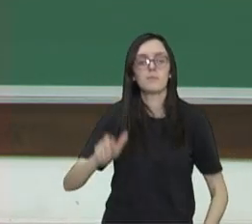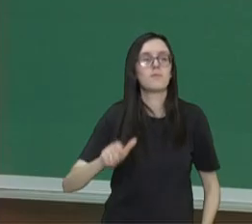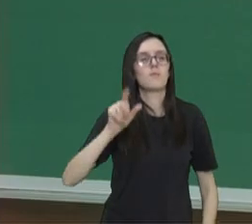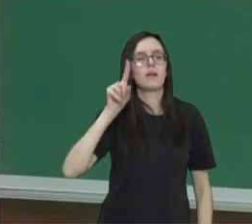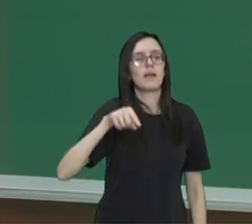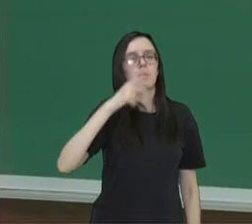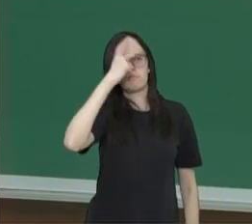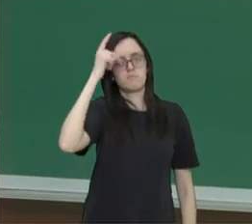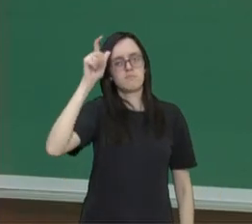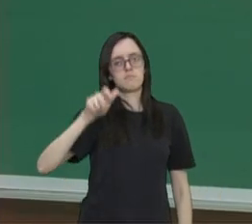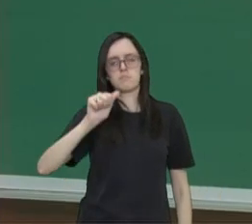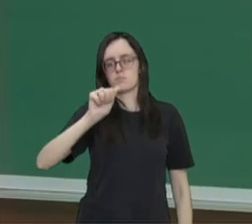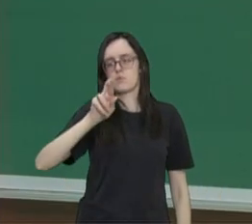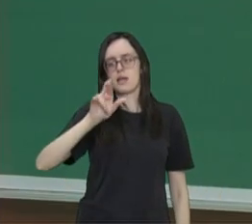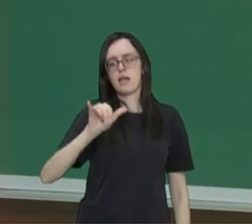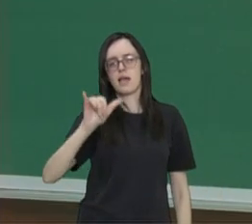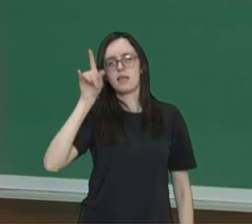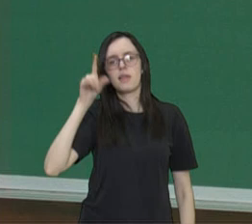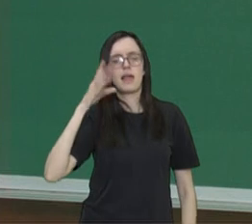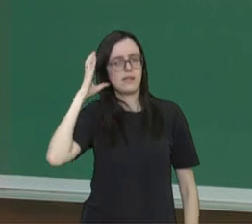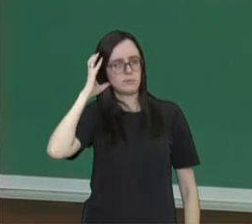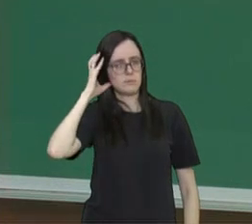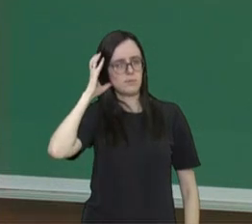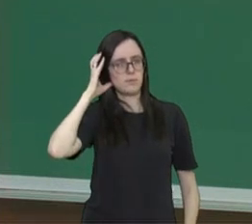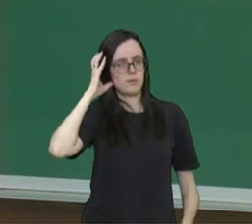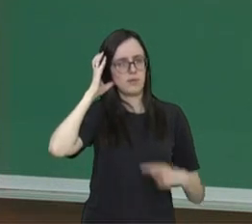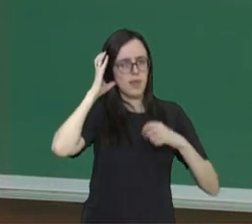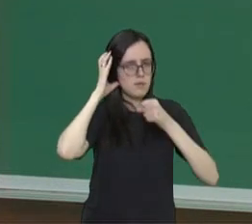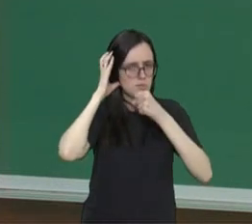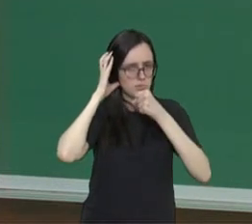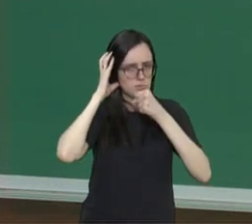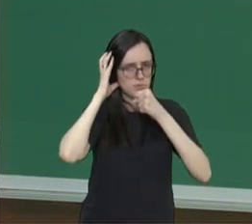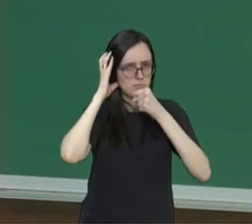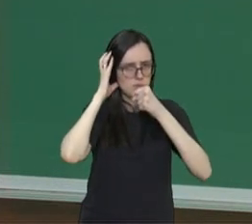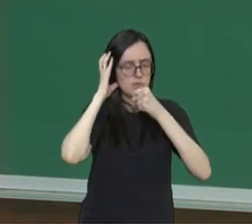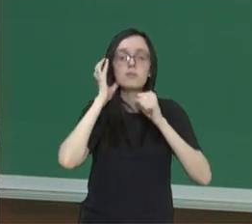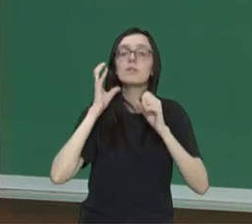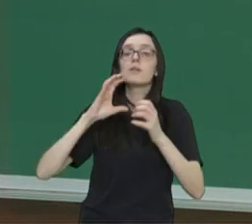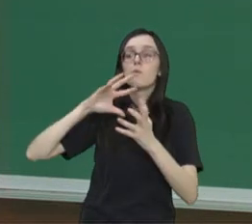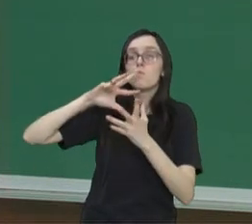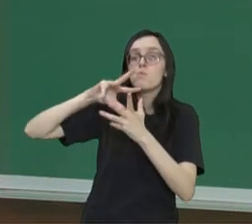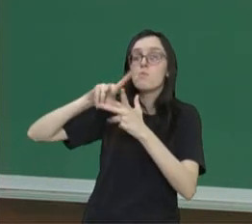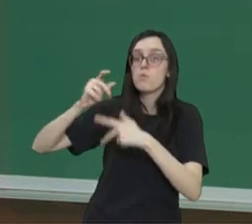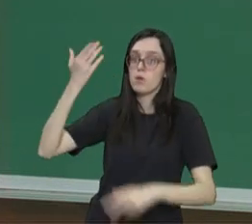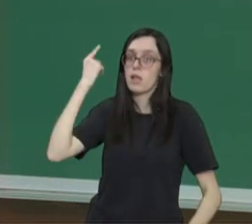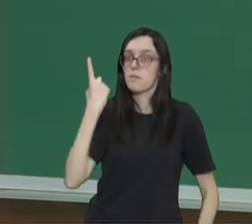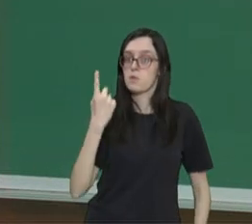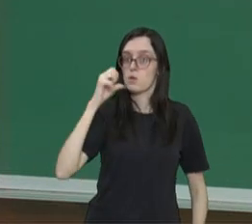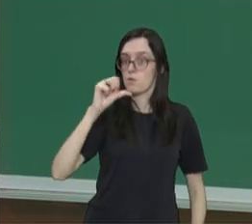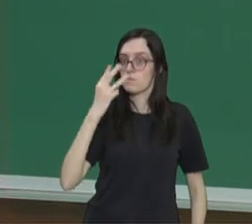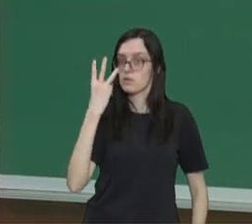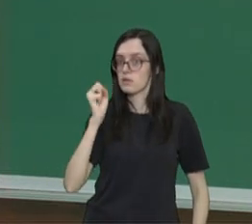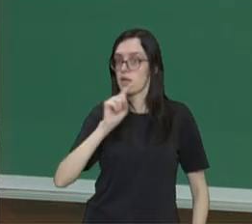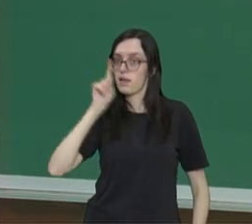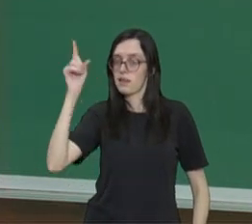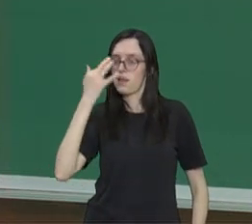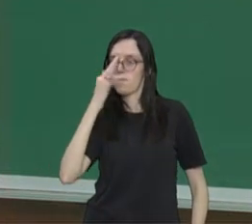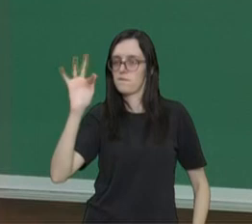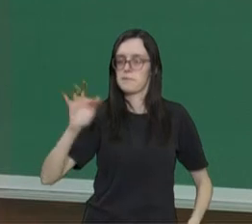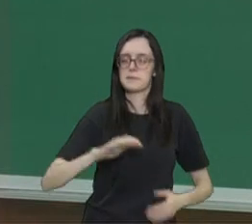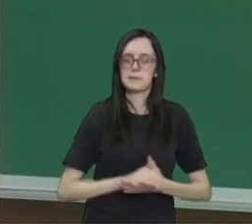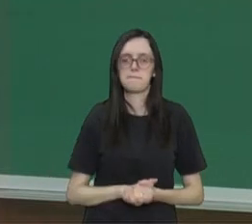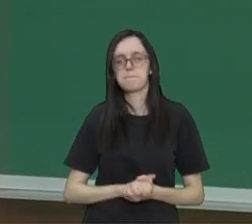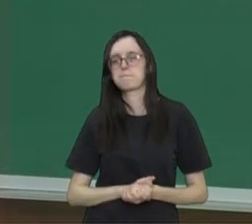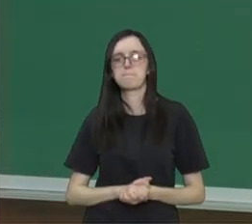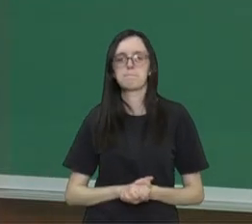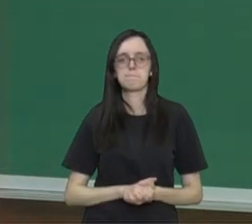Barroso era o locutor dessas transmissões da Copa do Mundo de 38. Lá na França, foi disputada na